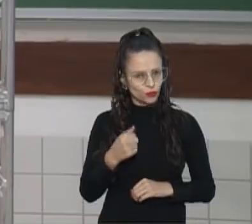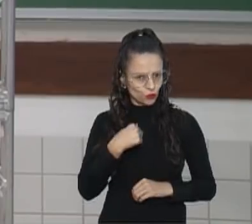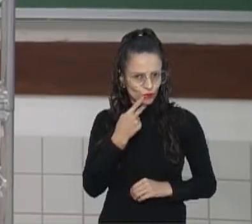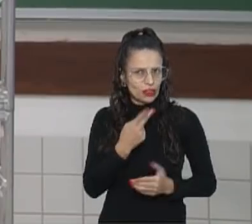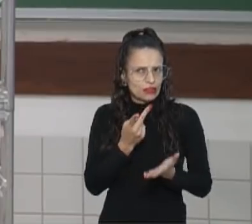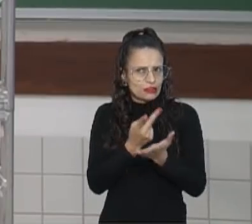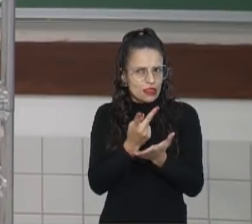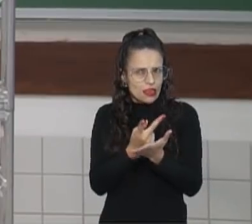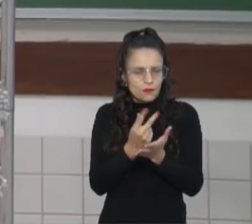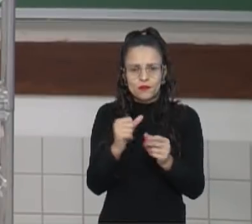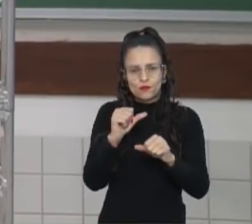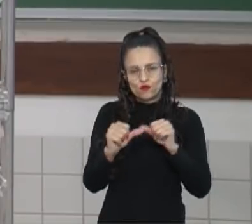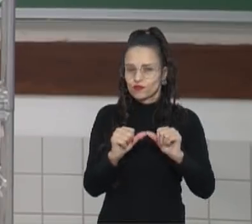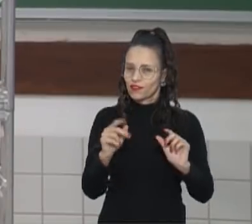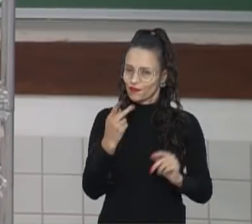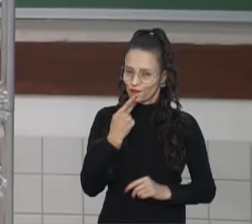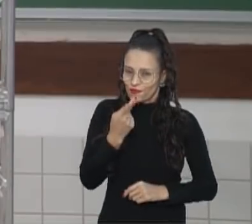sempre.